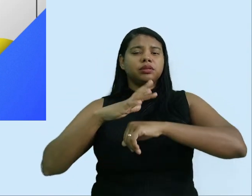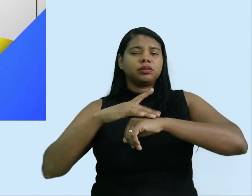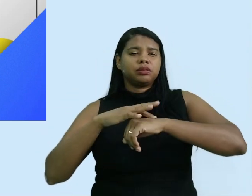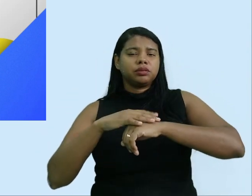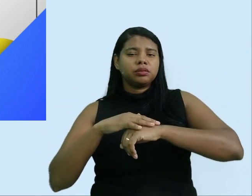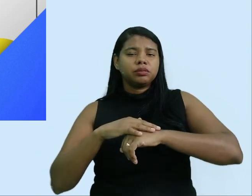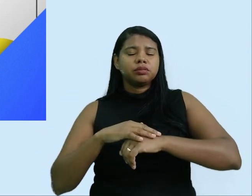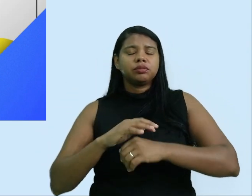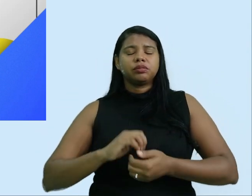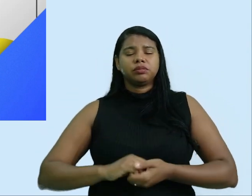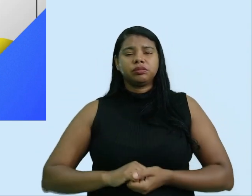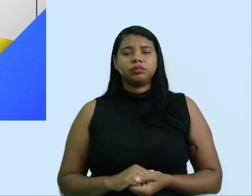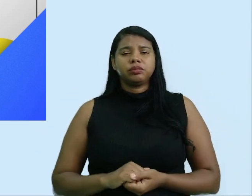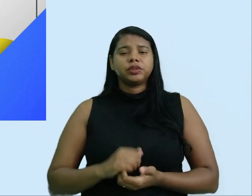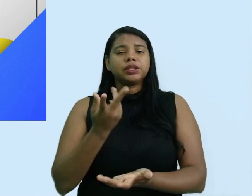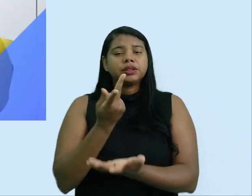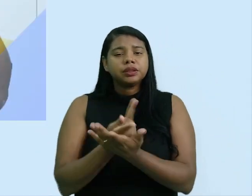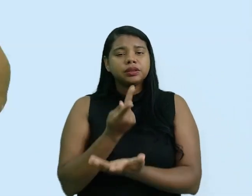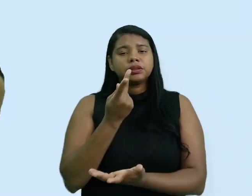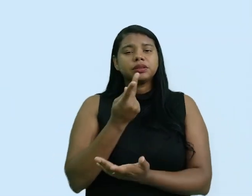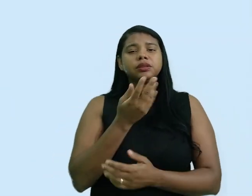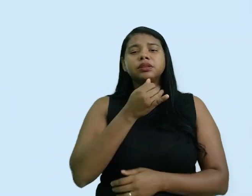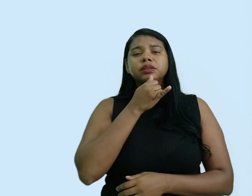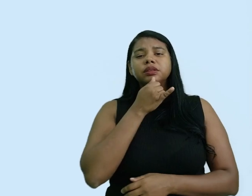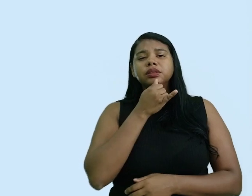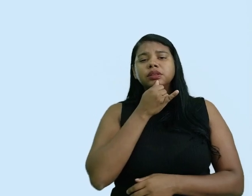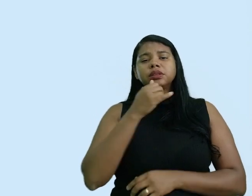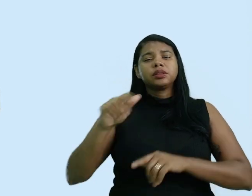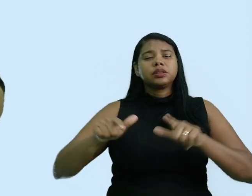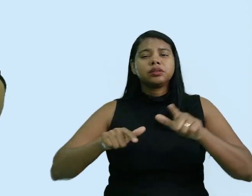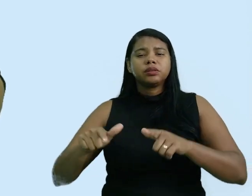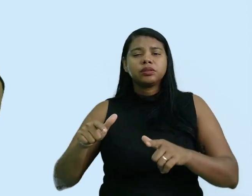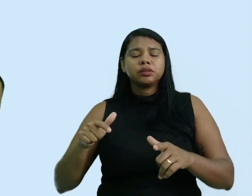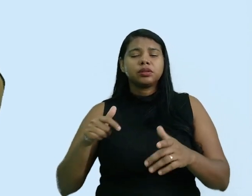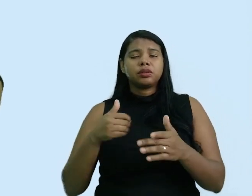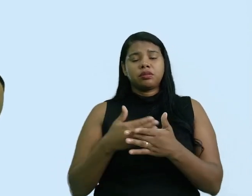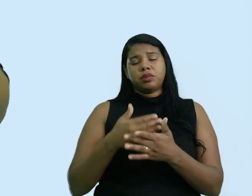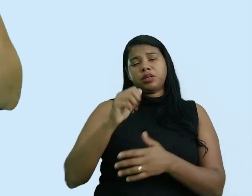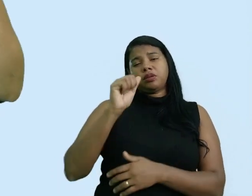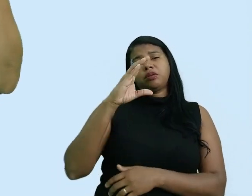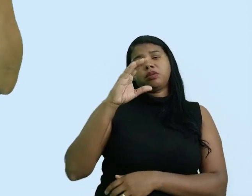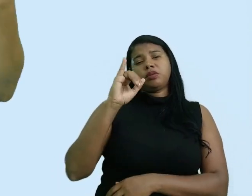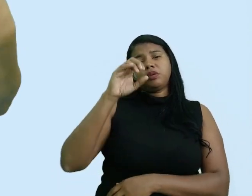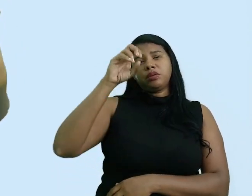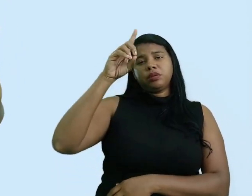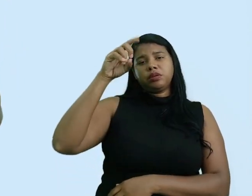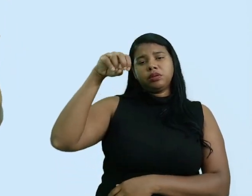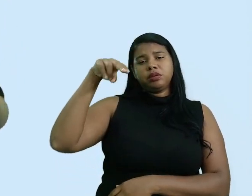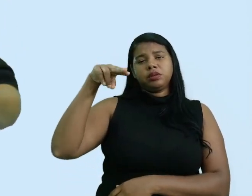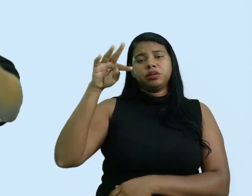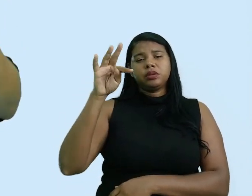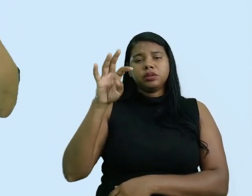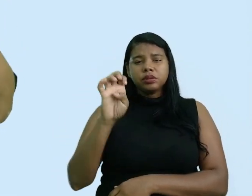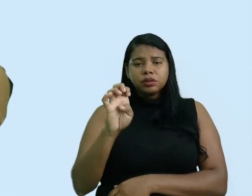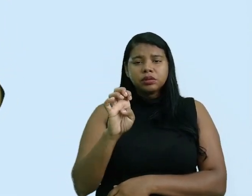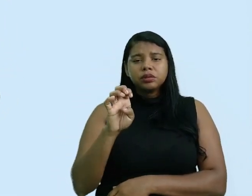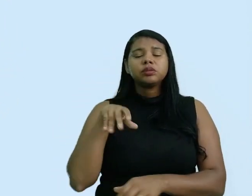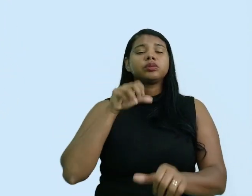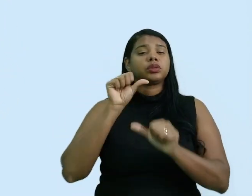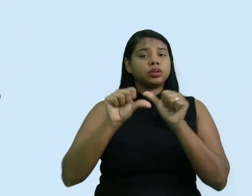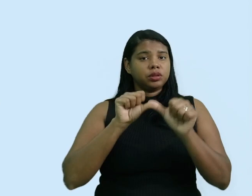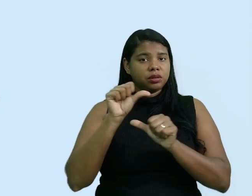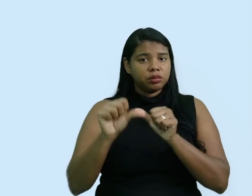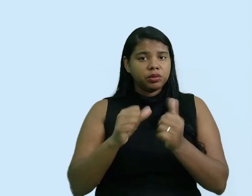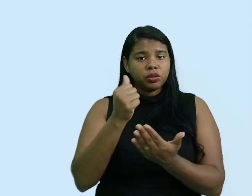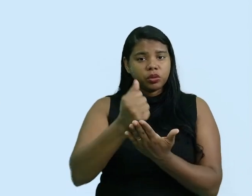ocupacionais. Caramba, se acontecer um acidente, por exemplo, né, eu necessitar realizar uma investigação de acidente, eu vou ter que modificar o